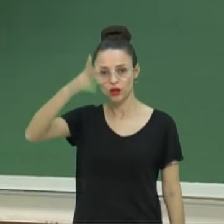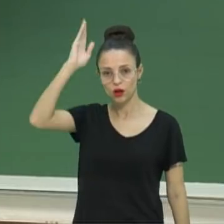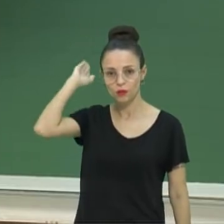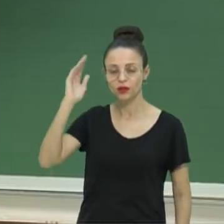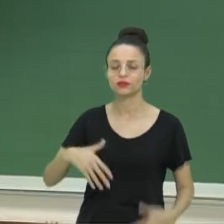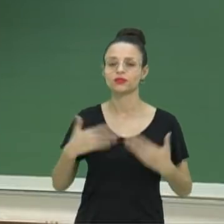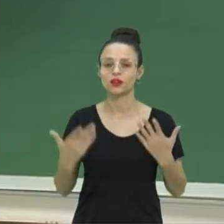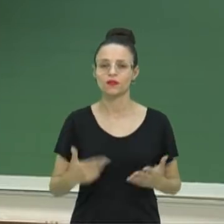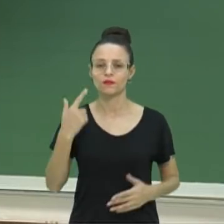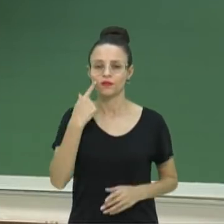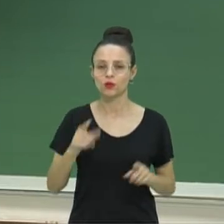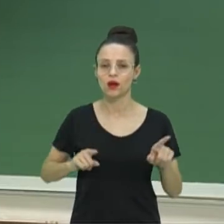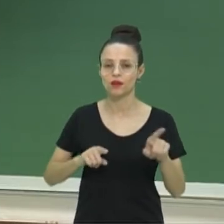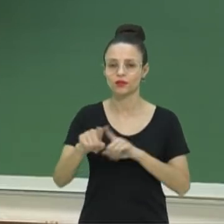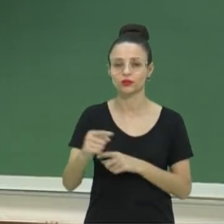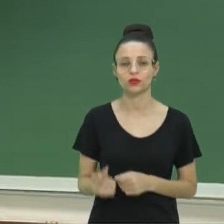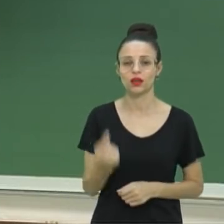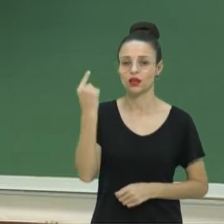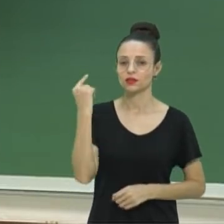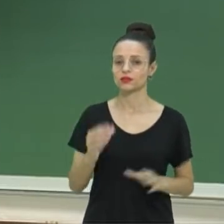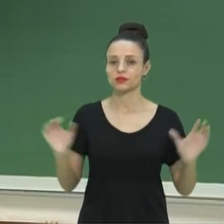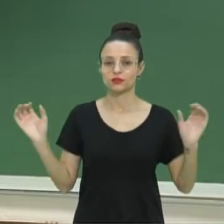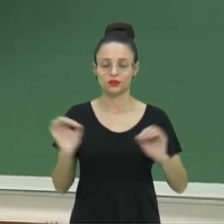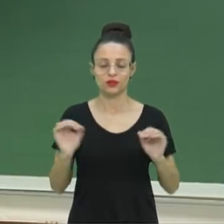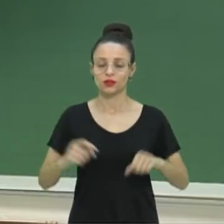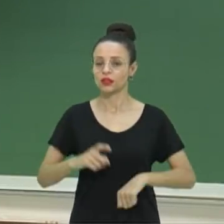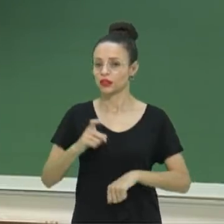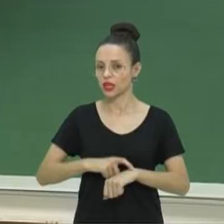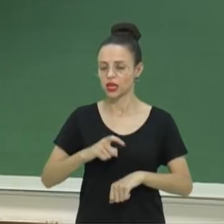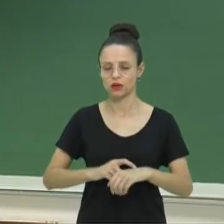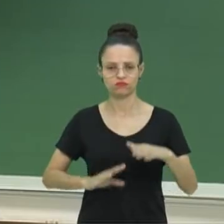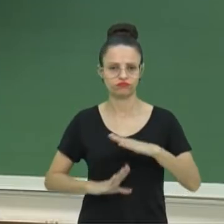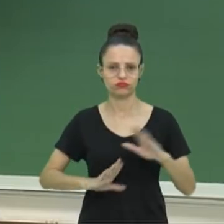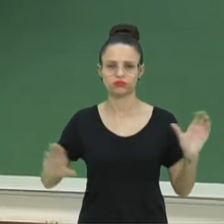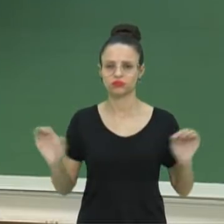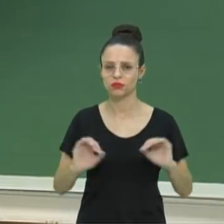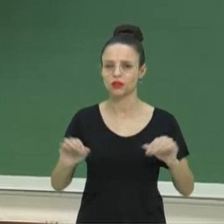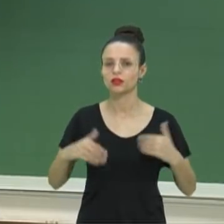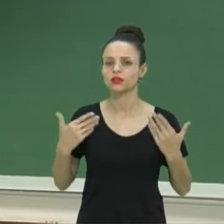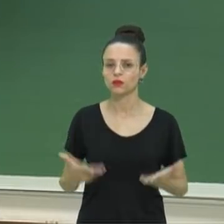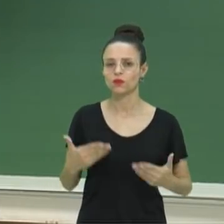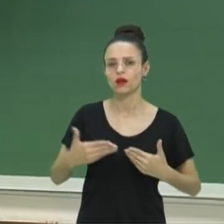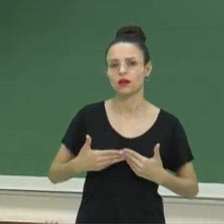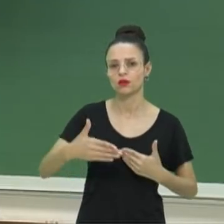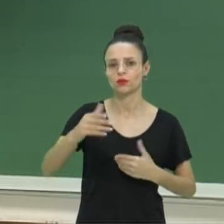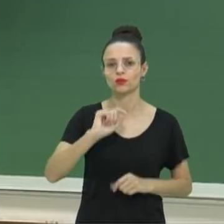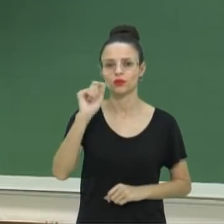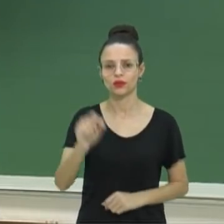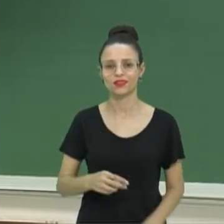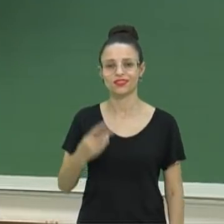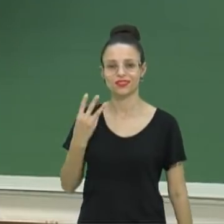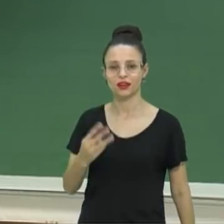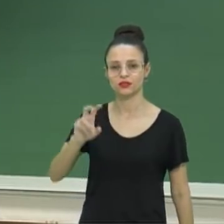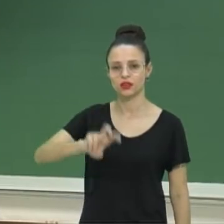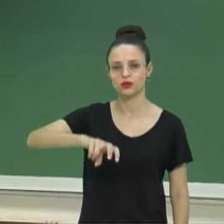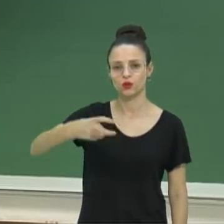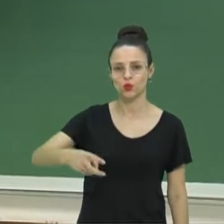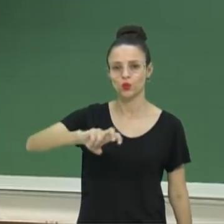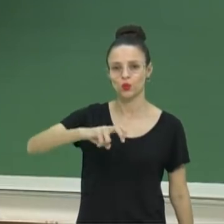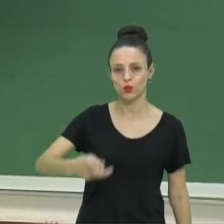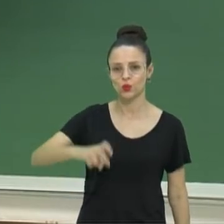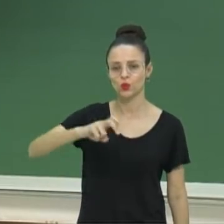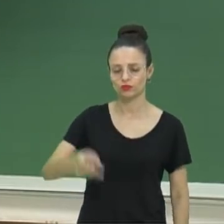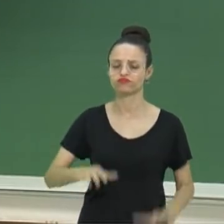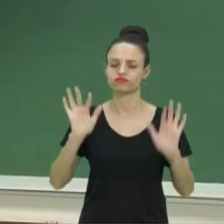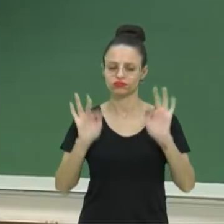como nós vimos no primeiro momento, não existia duração, com o avanço, aí acabou colocando 3 quedas ao adversário para encerrar